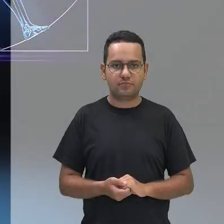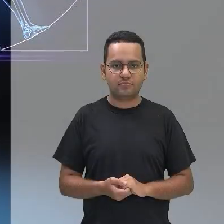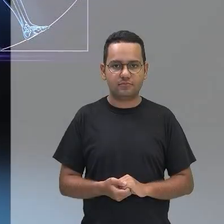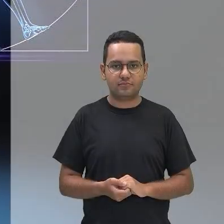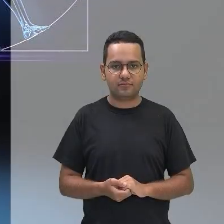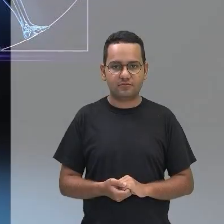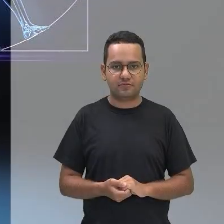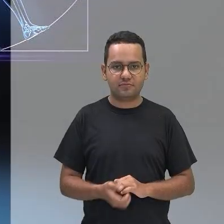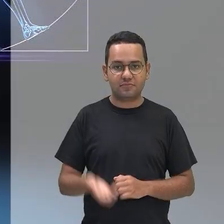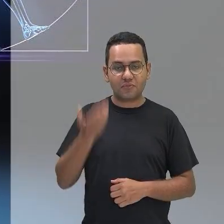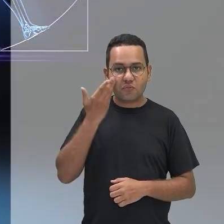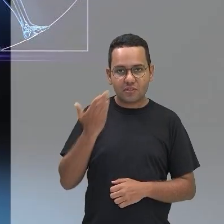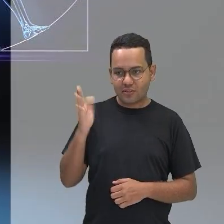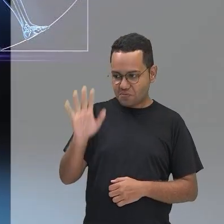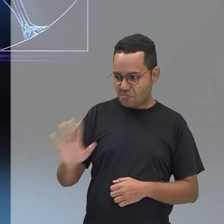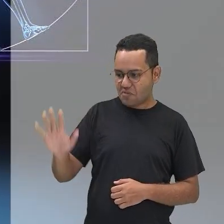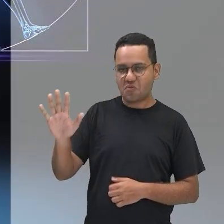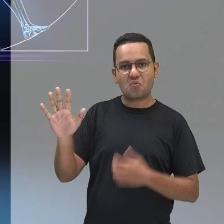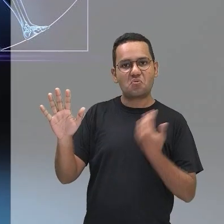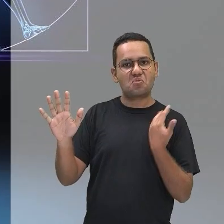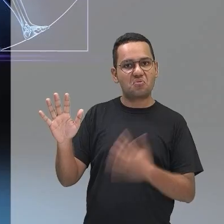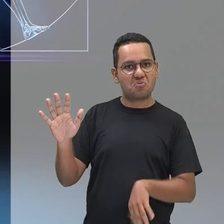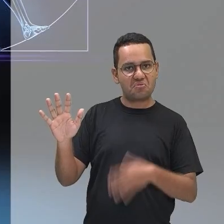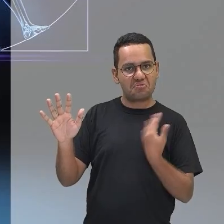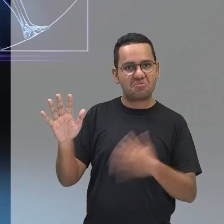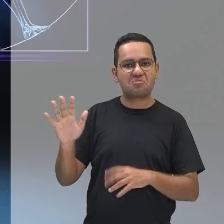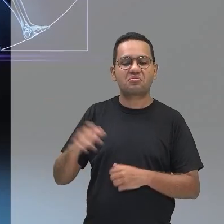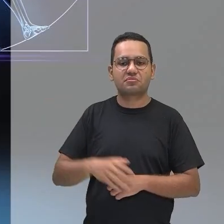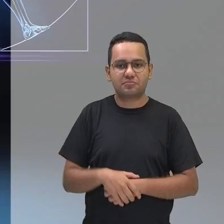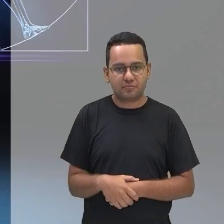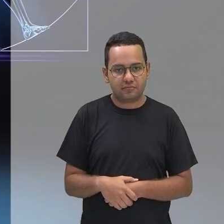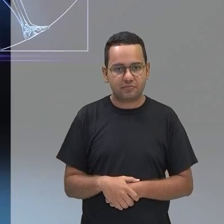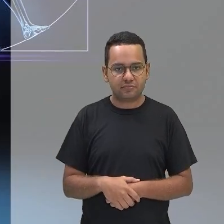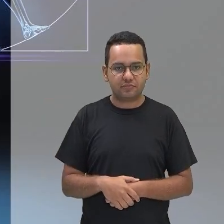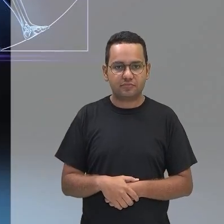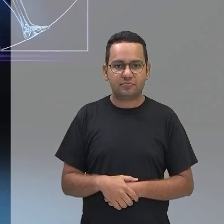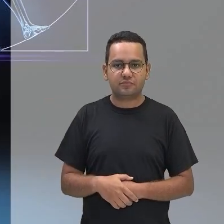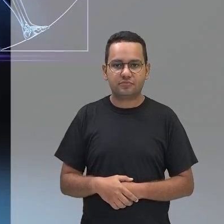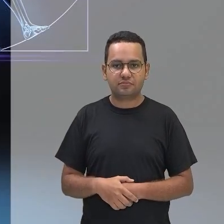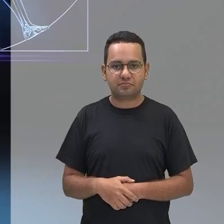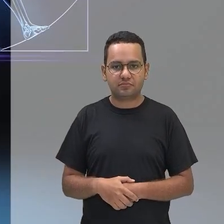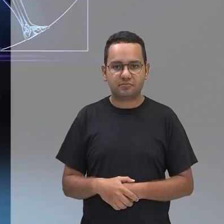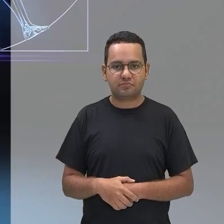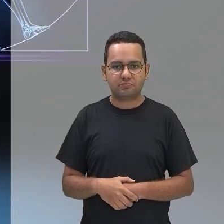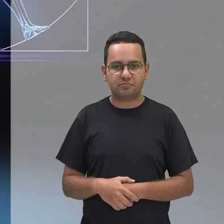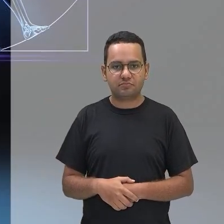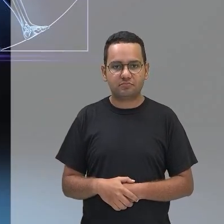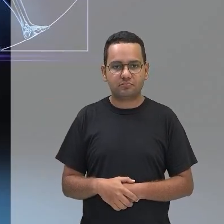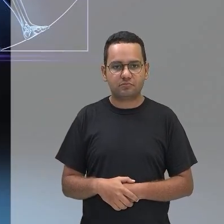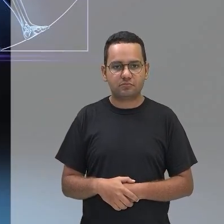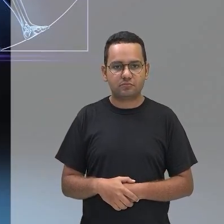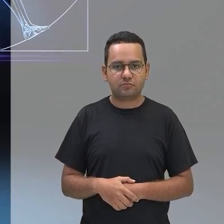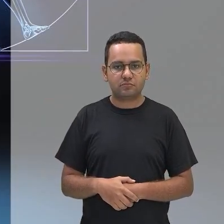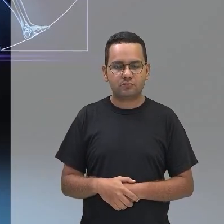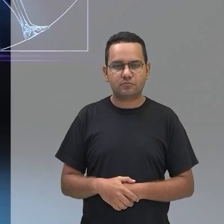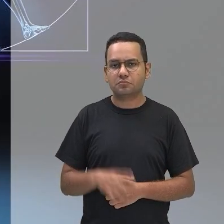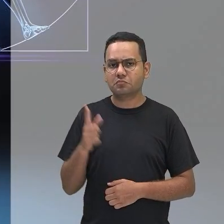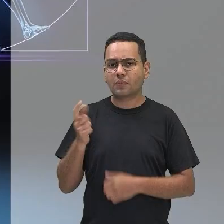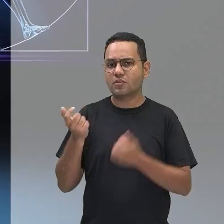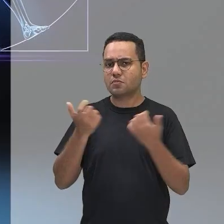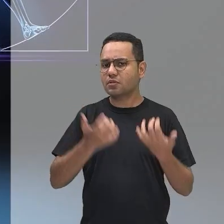Olha aí que imagem bacana, não é isso? Olha aí, ó, né? É muito bacana essa imagem, para a gente poder falar do quê?